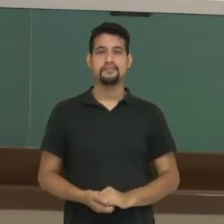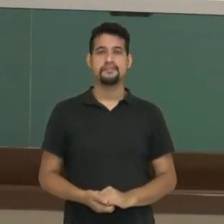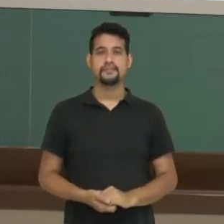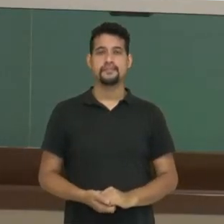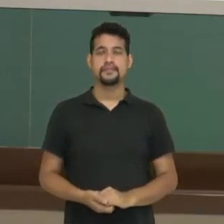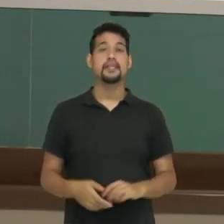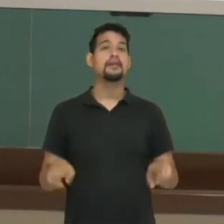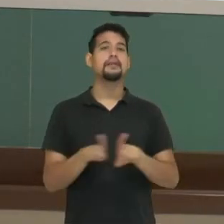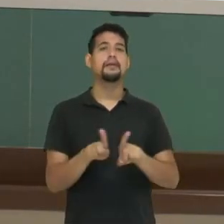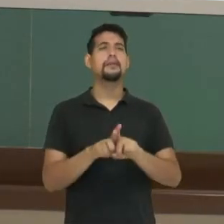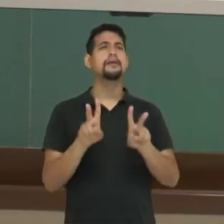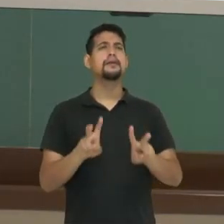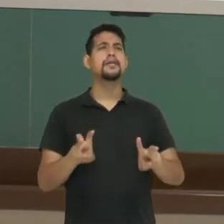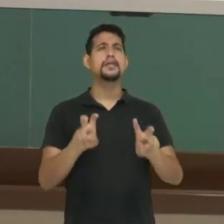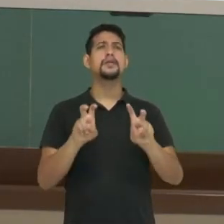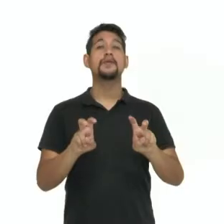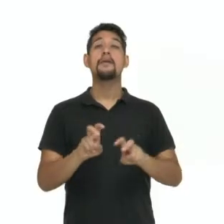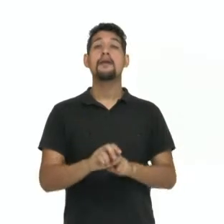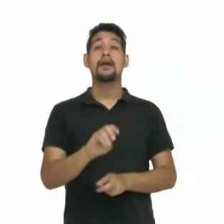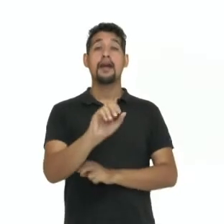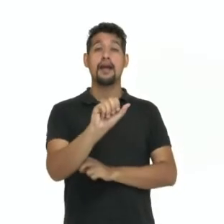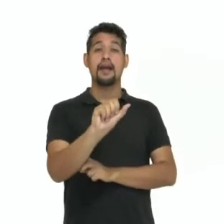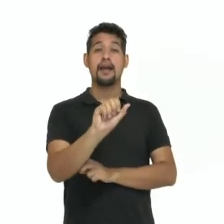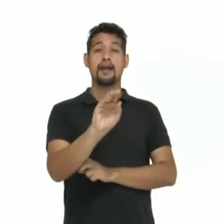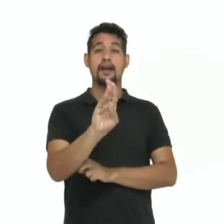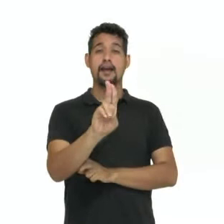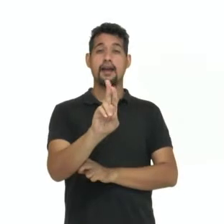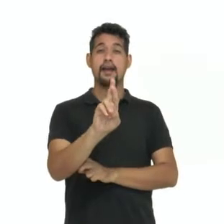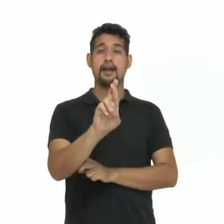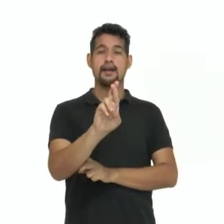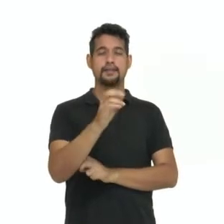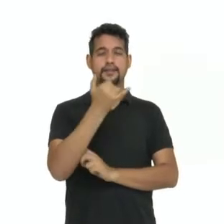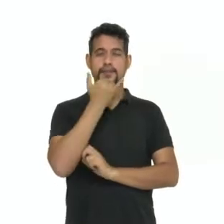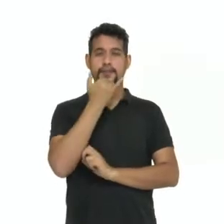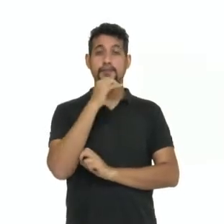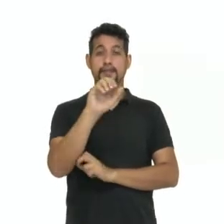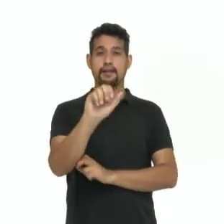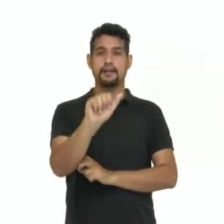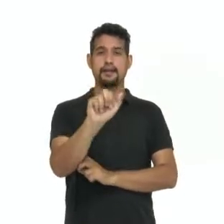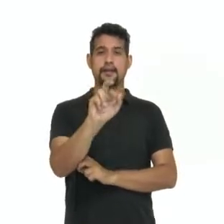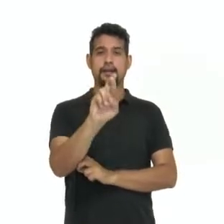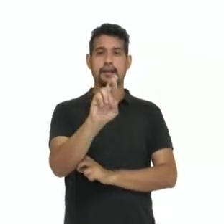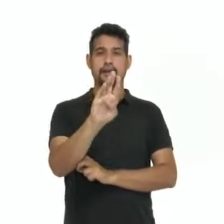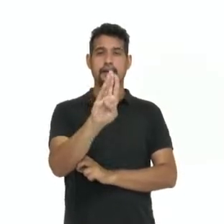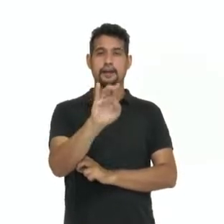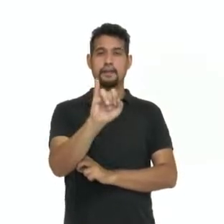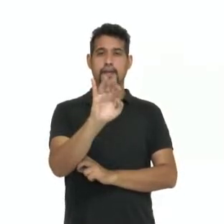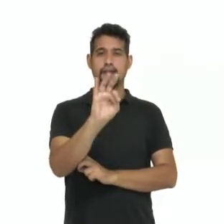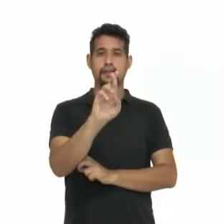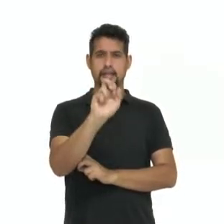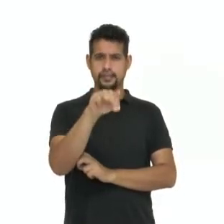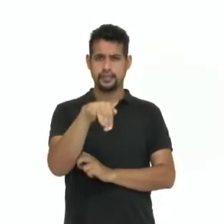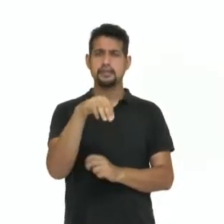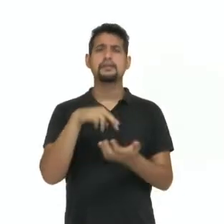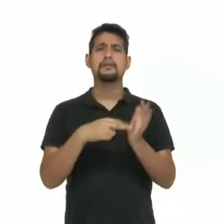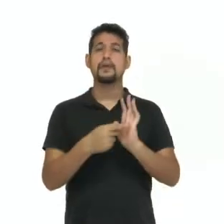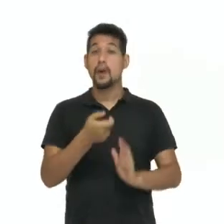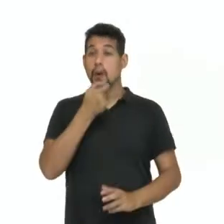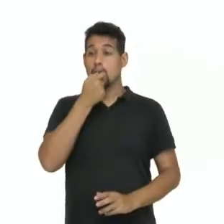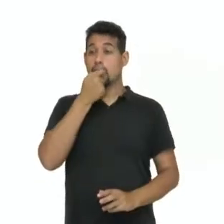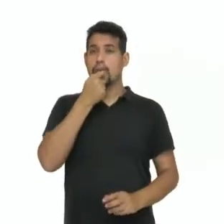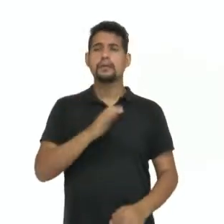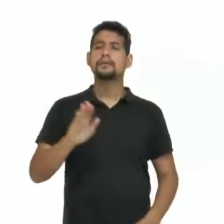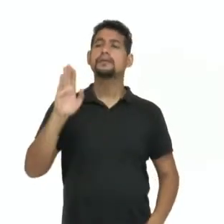Quanto à arbitragem, né? Aqui nós temos a imagem, né? O árbitro sinalizando quem venceu a disputa, né? A luta